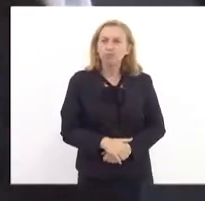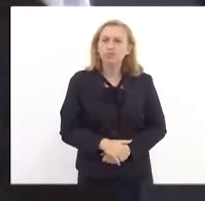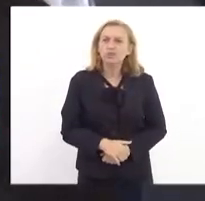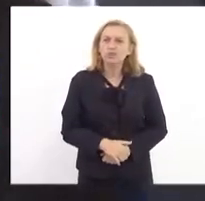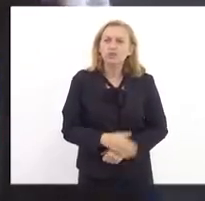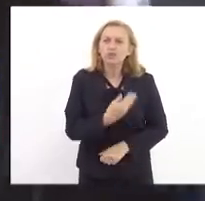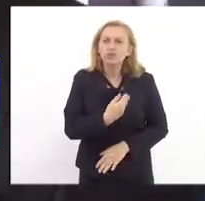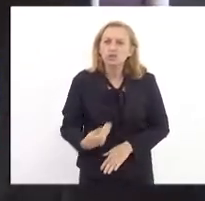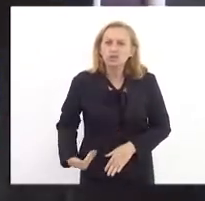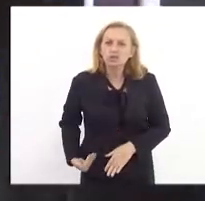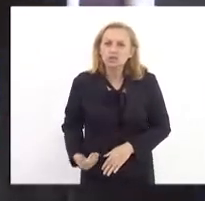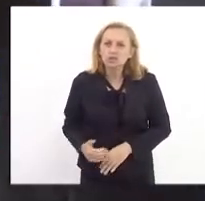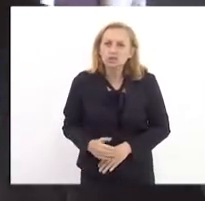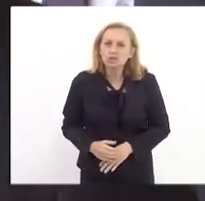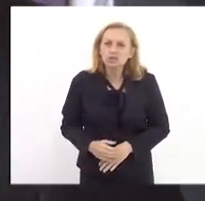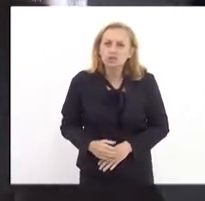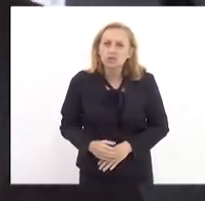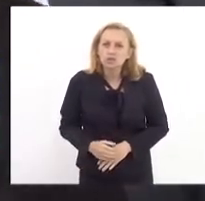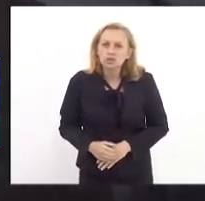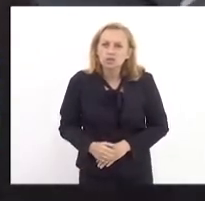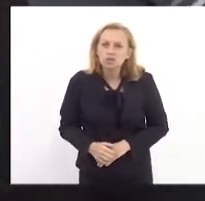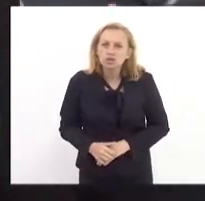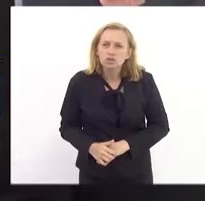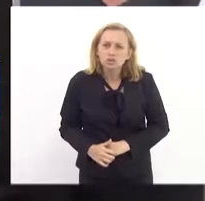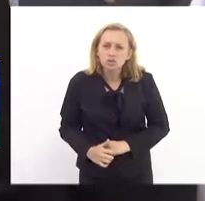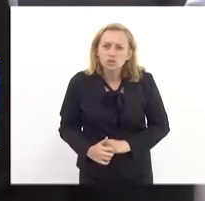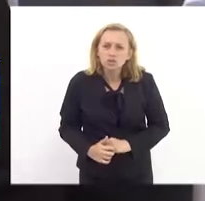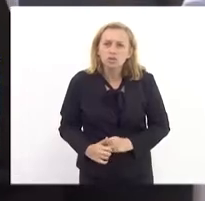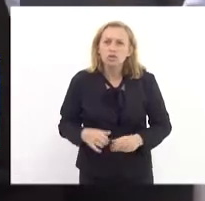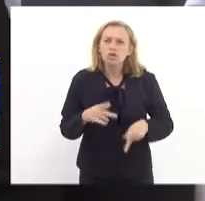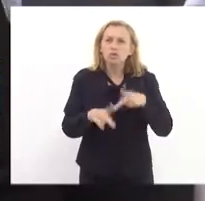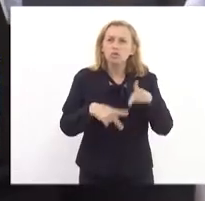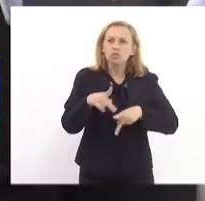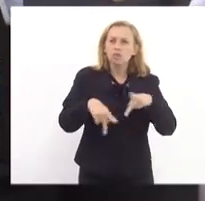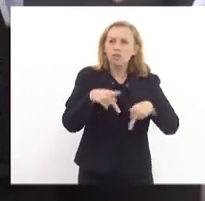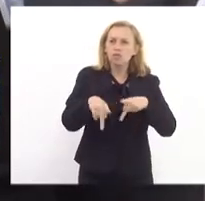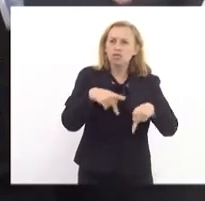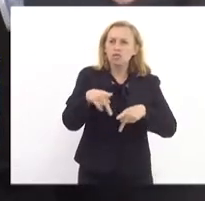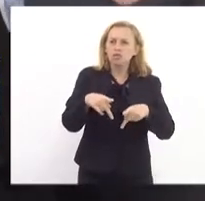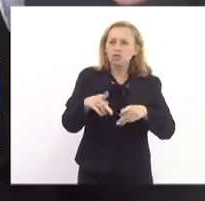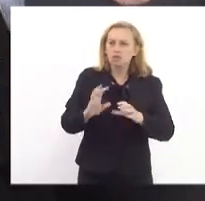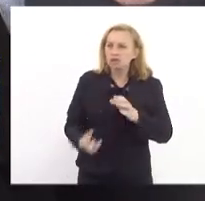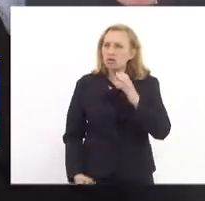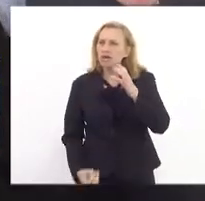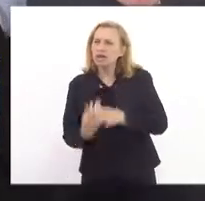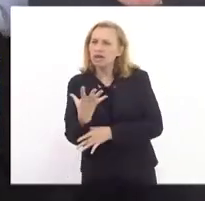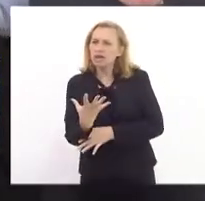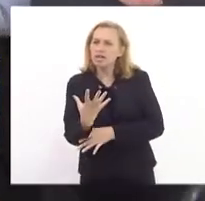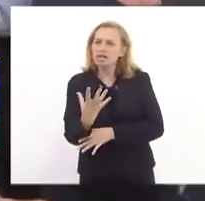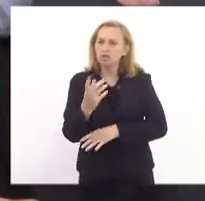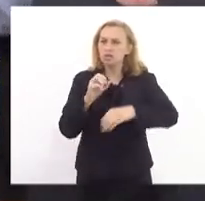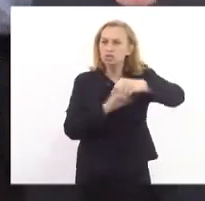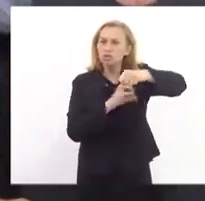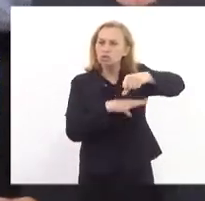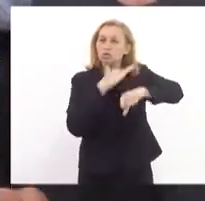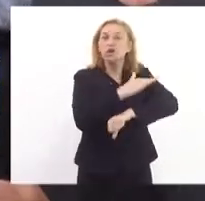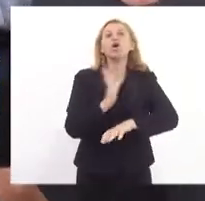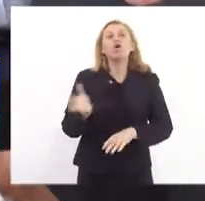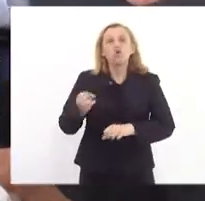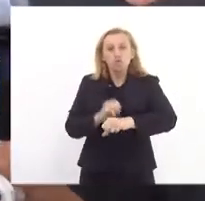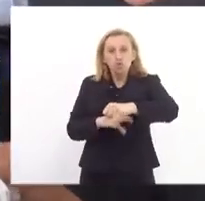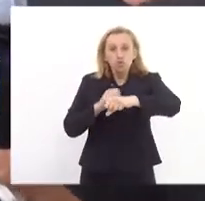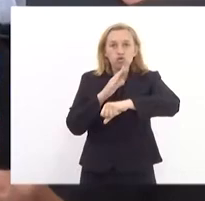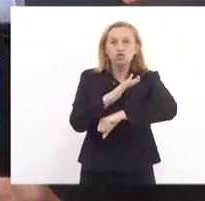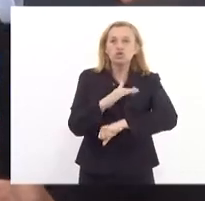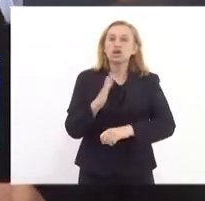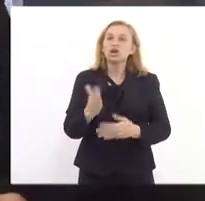foi o impacto que a população poderá sentir tanto a fundo quanto a longo prazo com a criação desse fundo? Olha, o fundo, a ideia é que ele já comece a